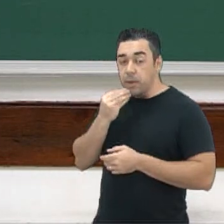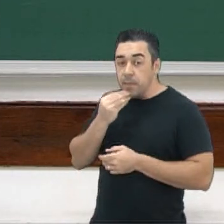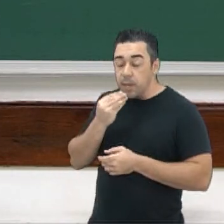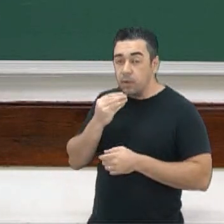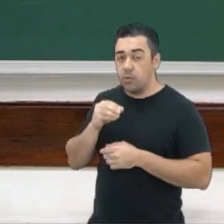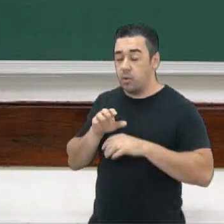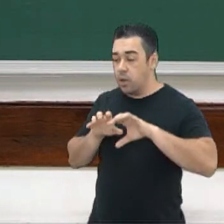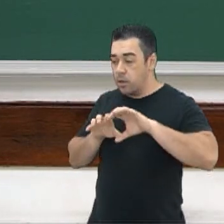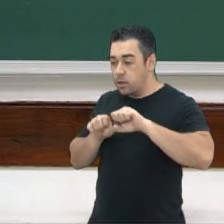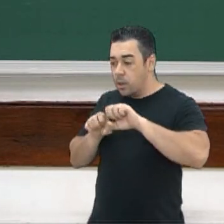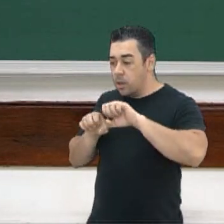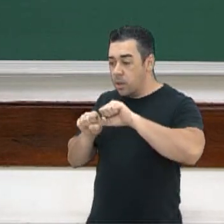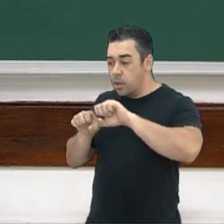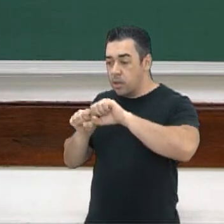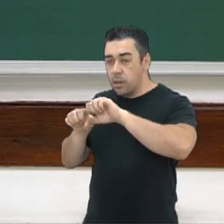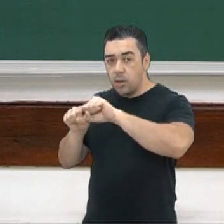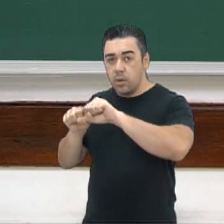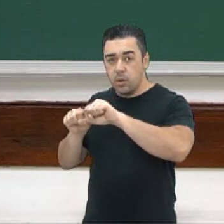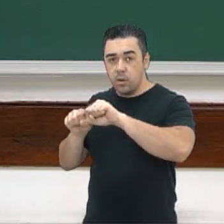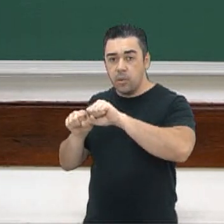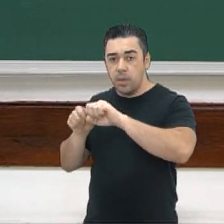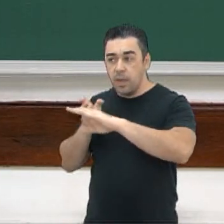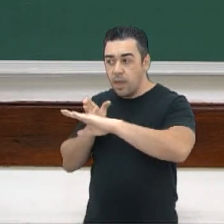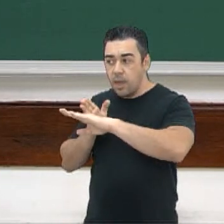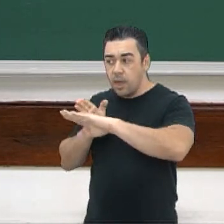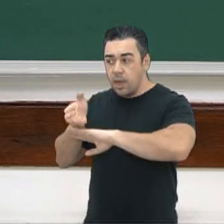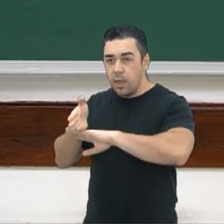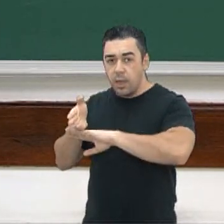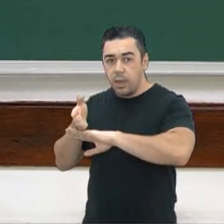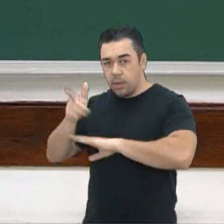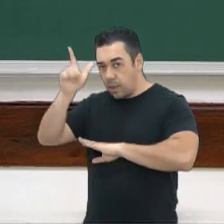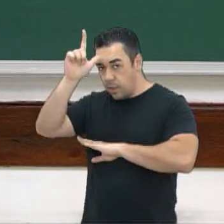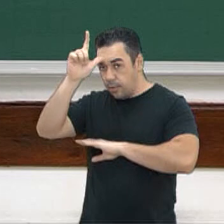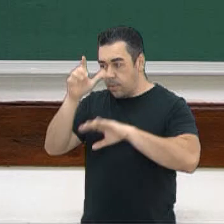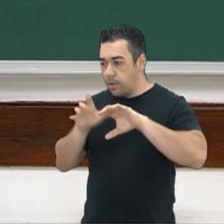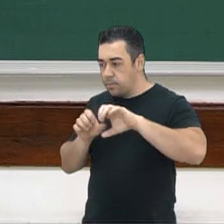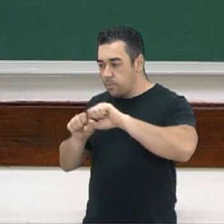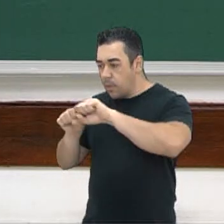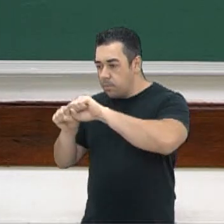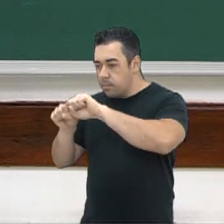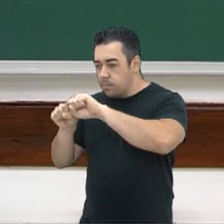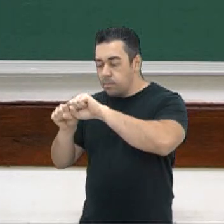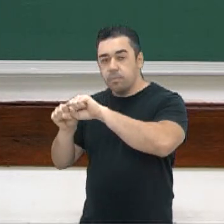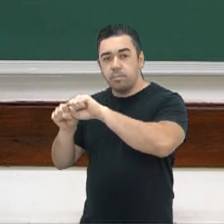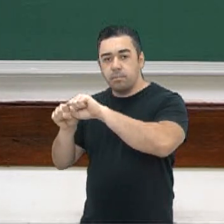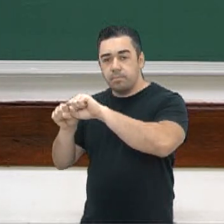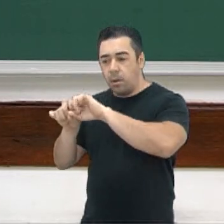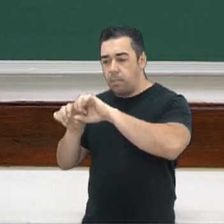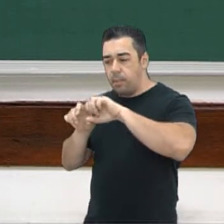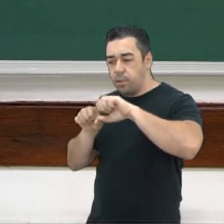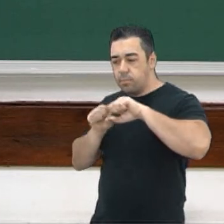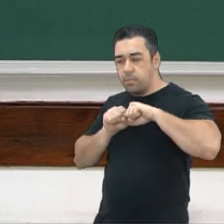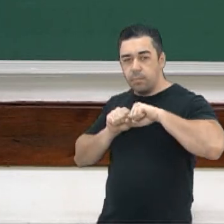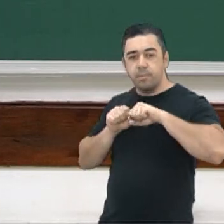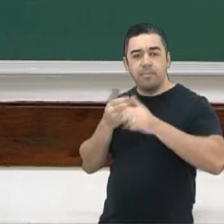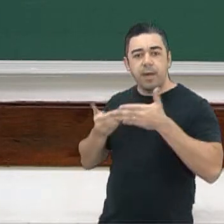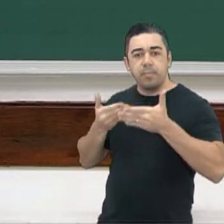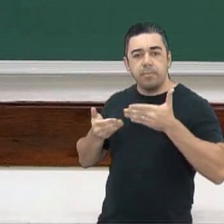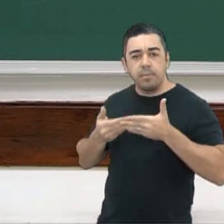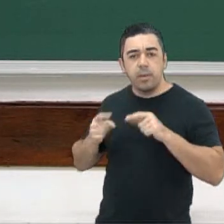primeira derrota, quando o primeiro general e o que sobrou dos seus soldados, como diz o outro, dentro da cidade, se